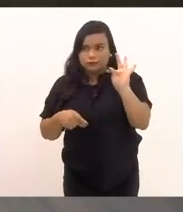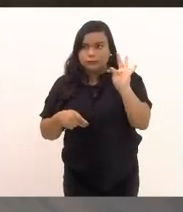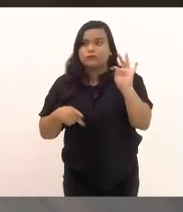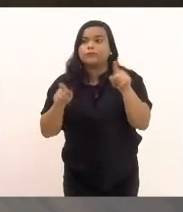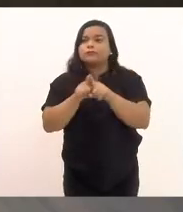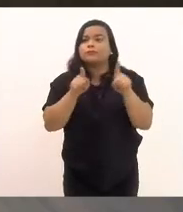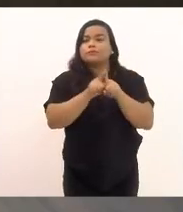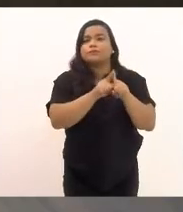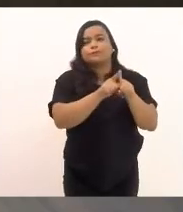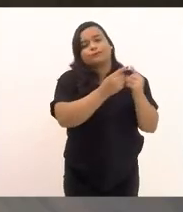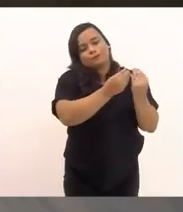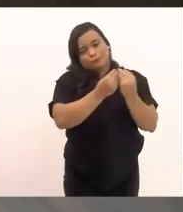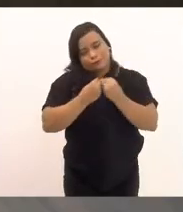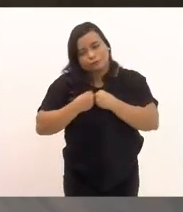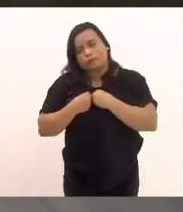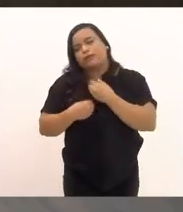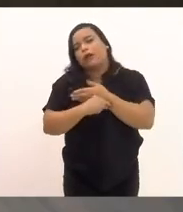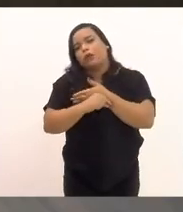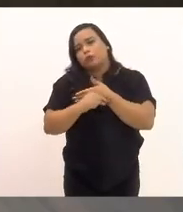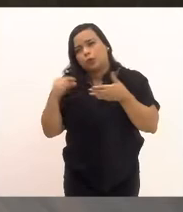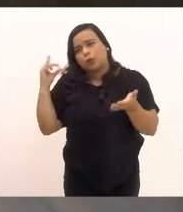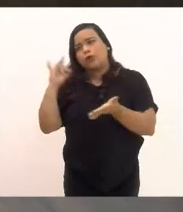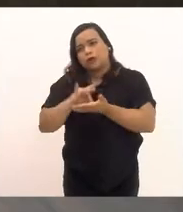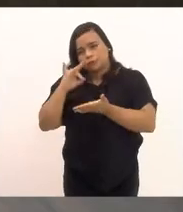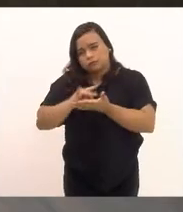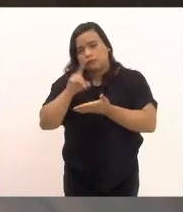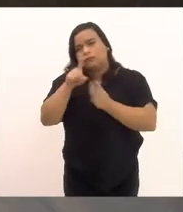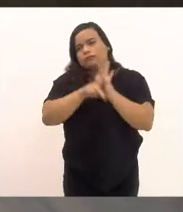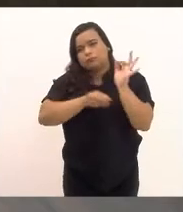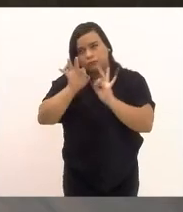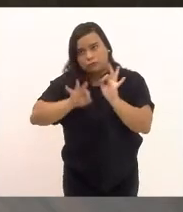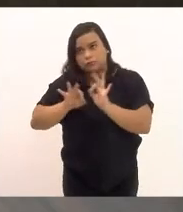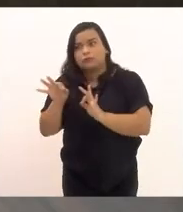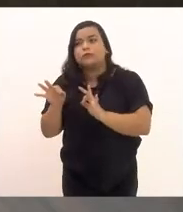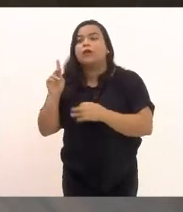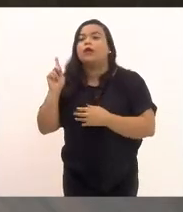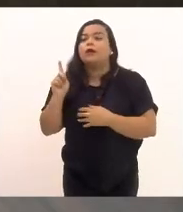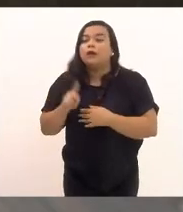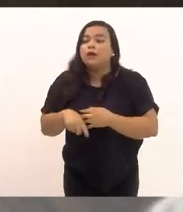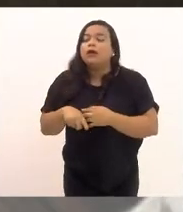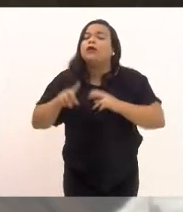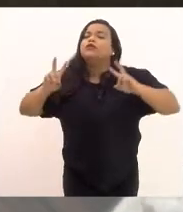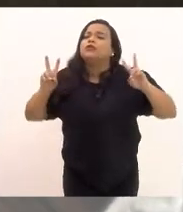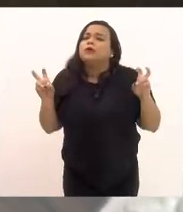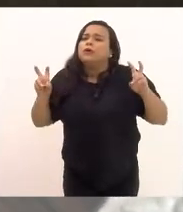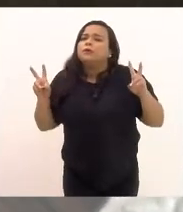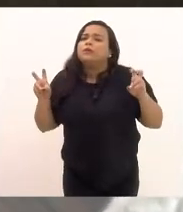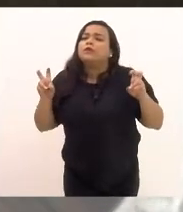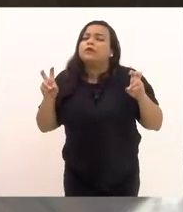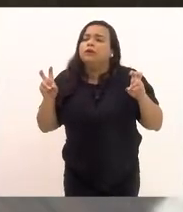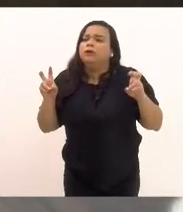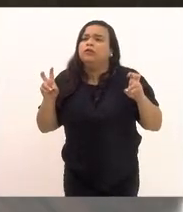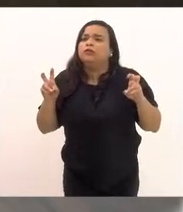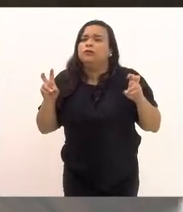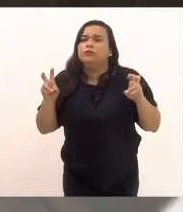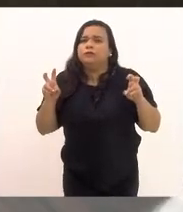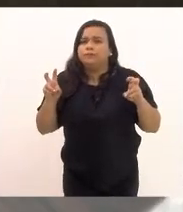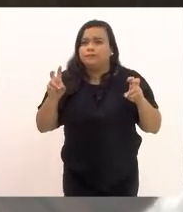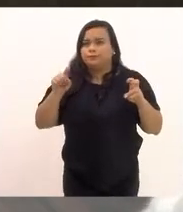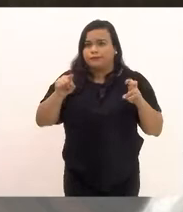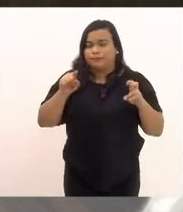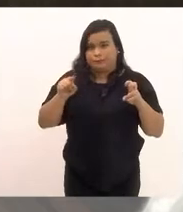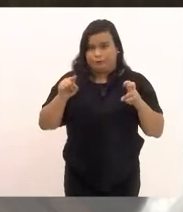permitiu ser autor original desse projeto, que é o que trata da consideração da carga horária